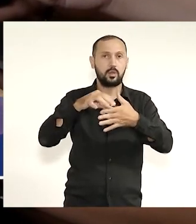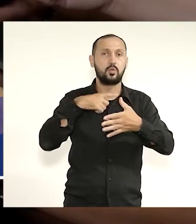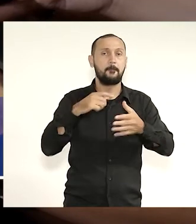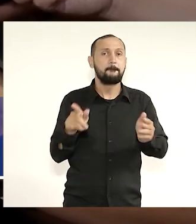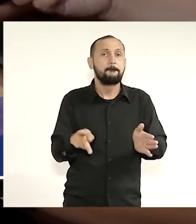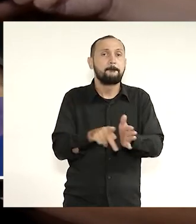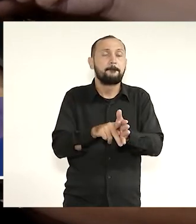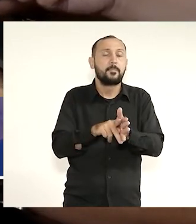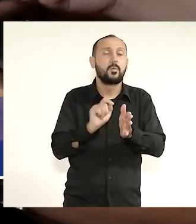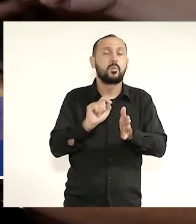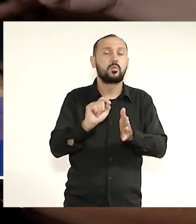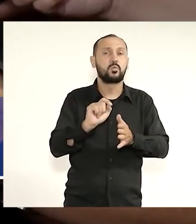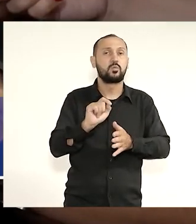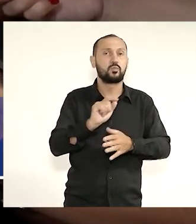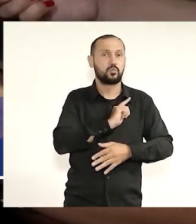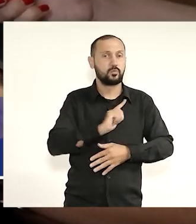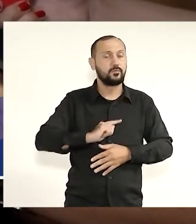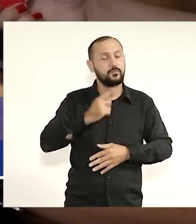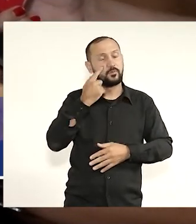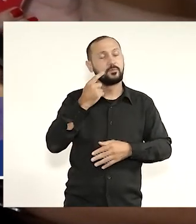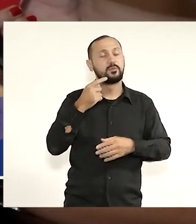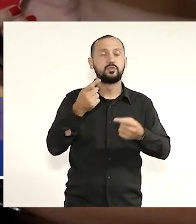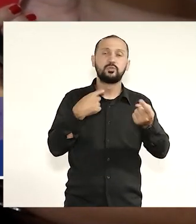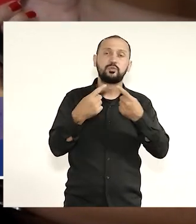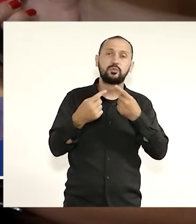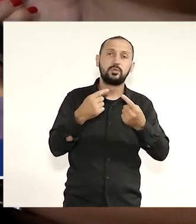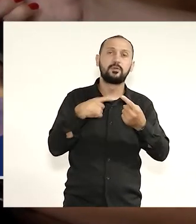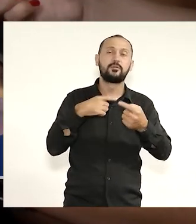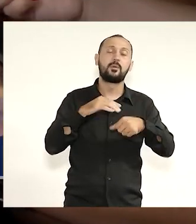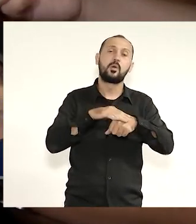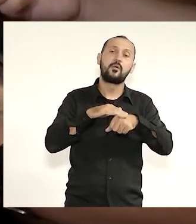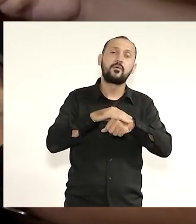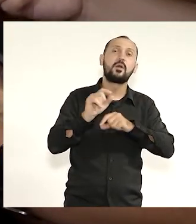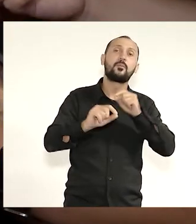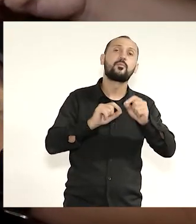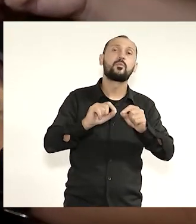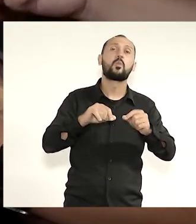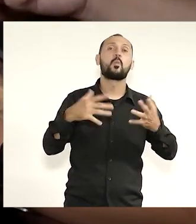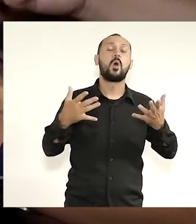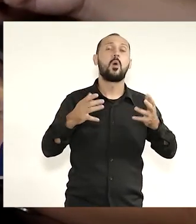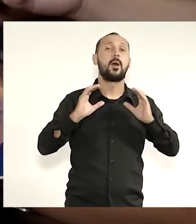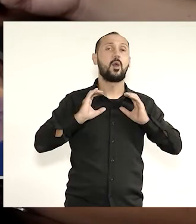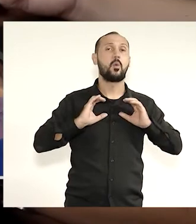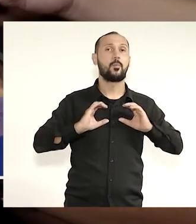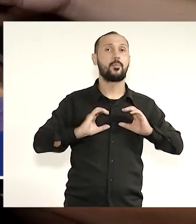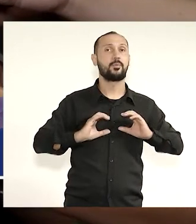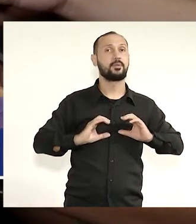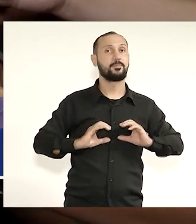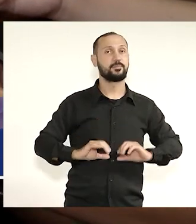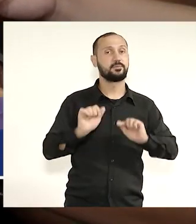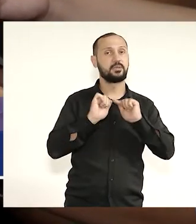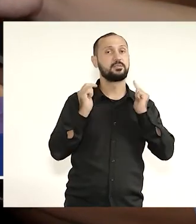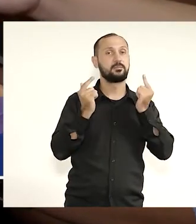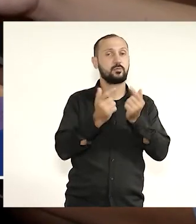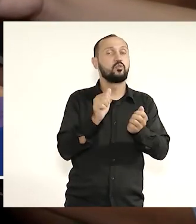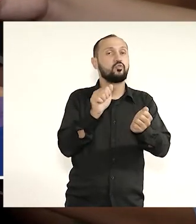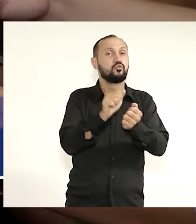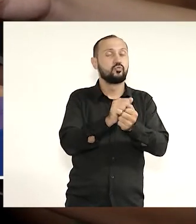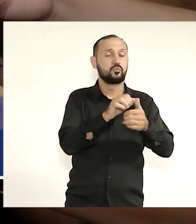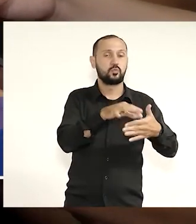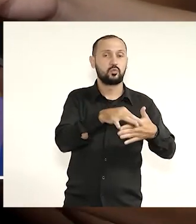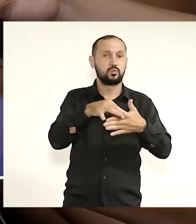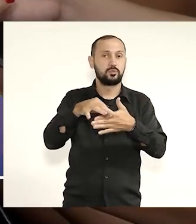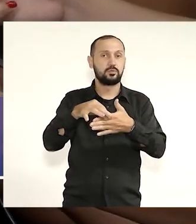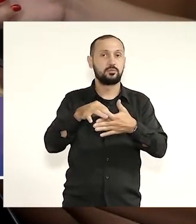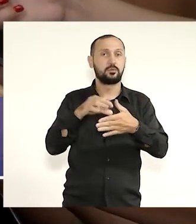da liderança do governo, nós vamos discutir as comissões e nós vamos discutir também qual é o comportamento da Assembleia com